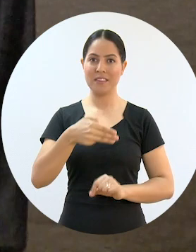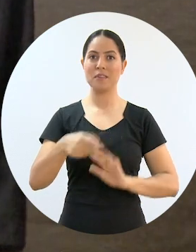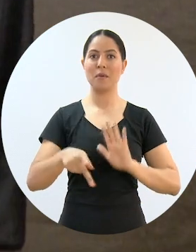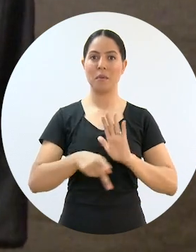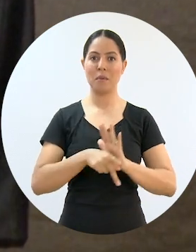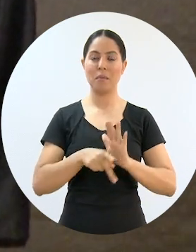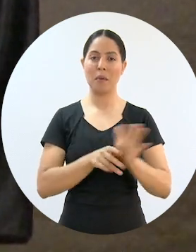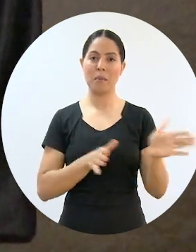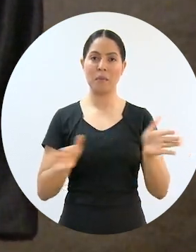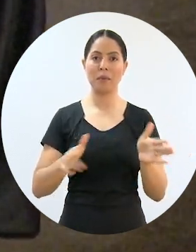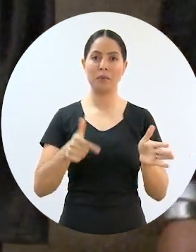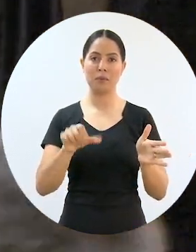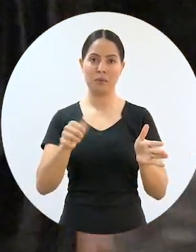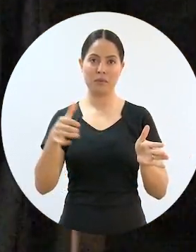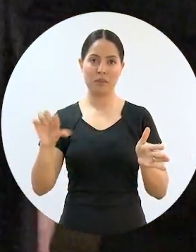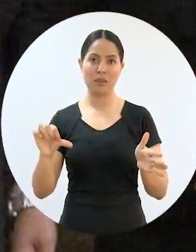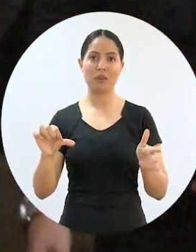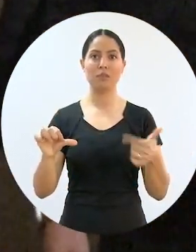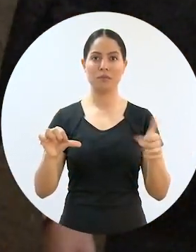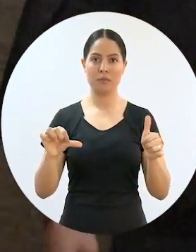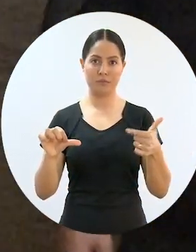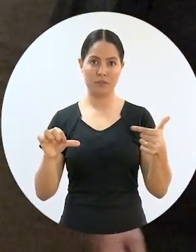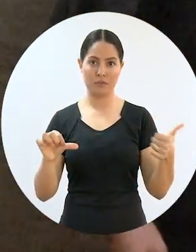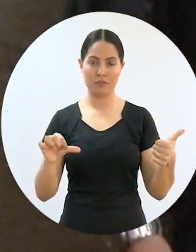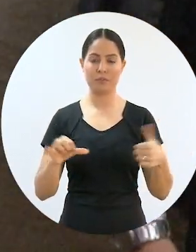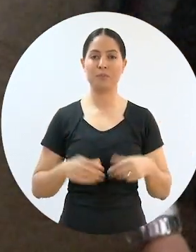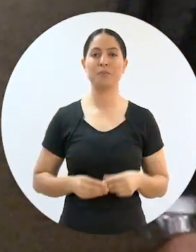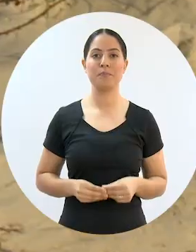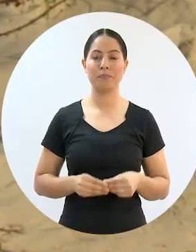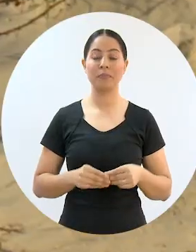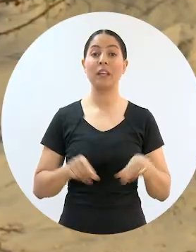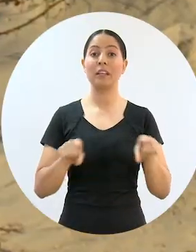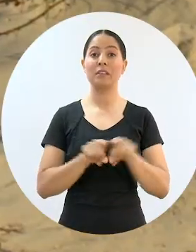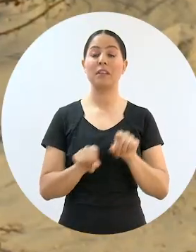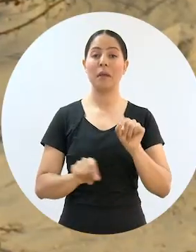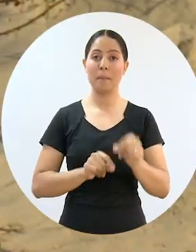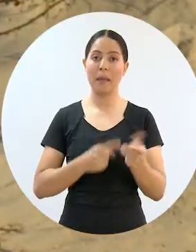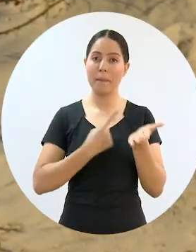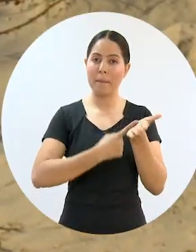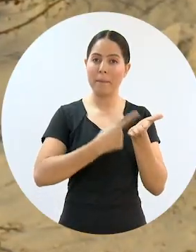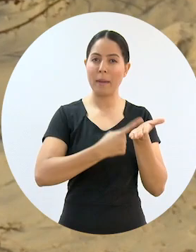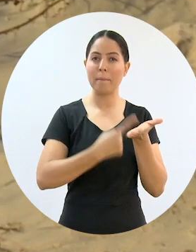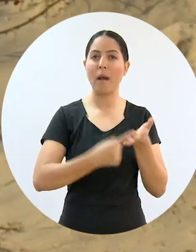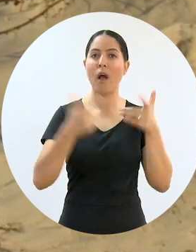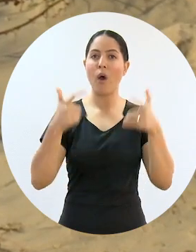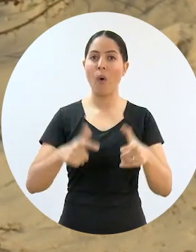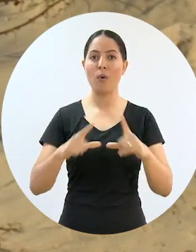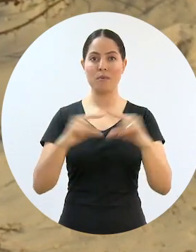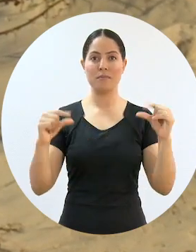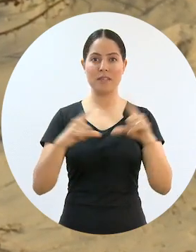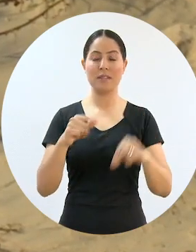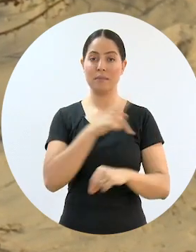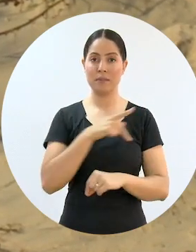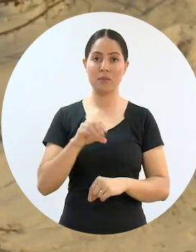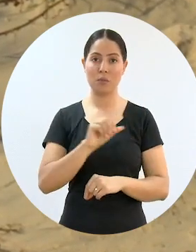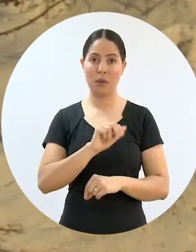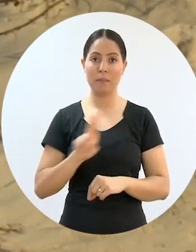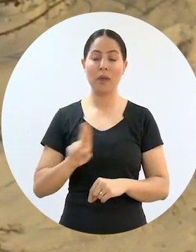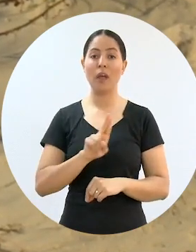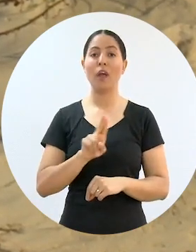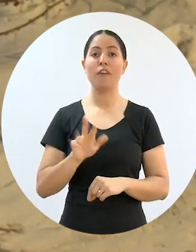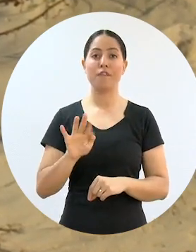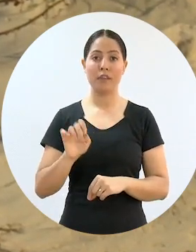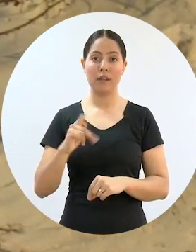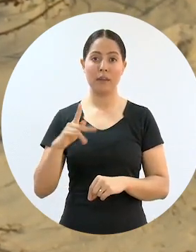Tribunal Superior Eleitoral, biênio 2019-2021. Ainda cumprindo a agenda em Brasília, Felipe Santa Cruz